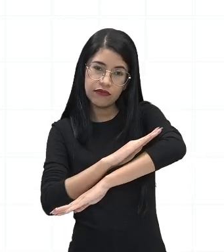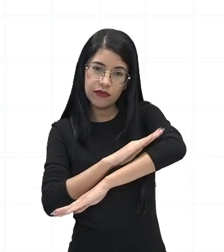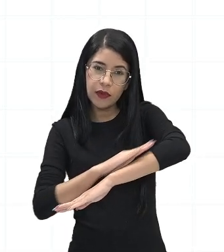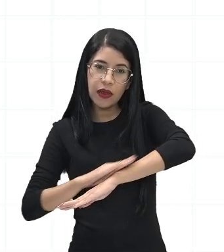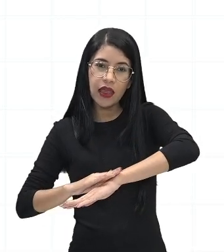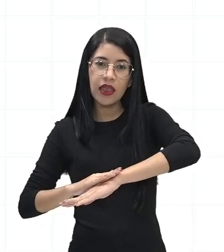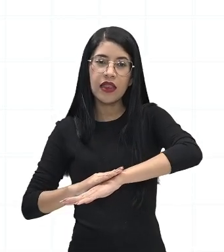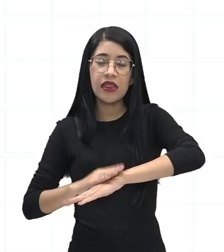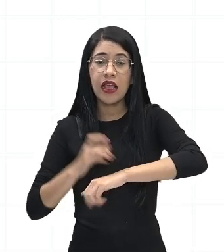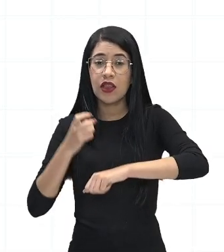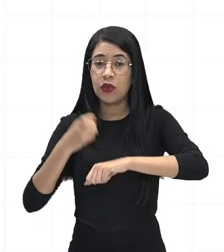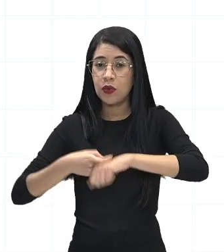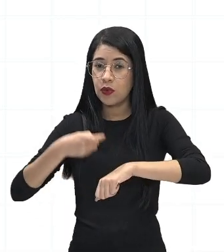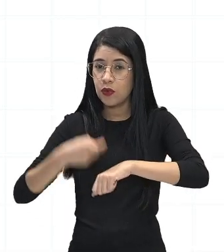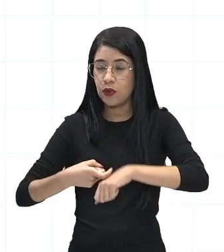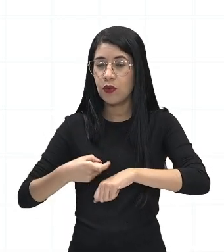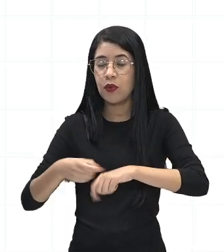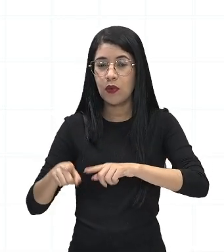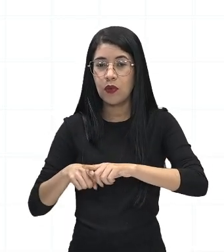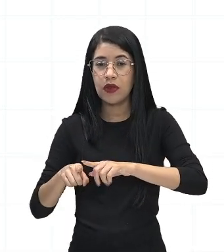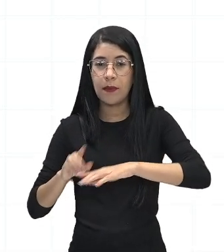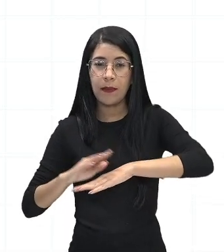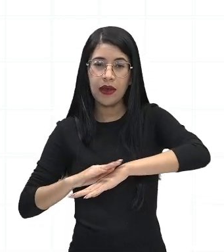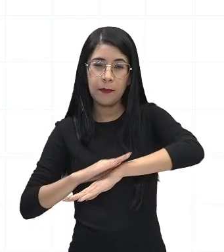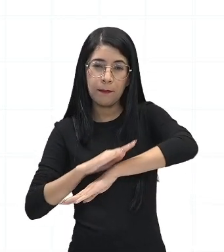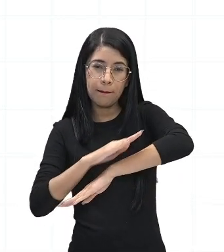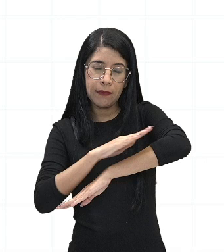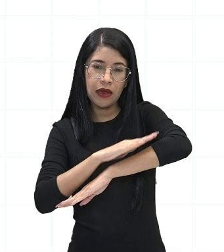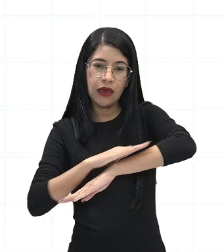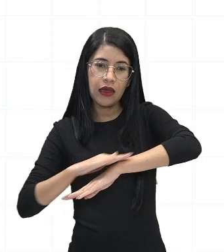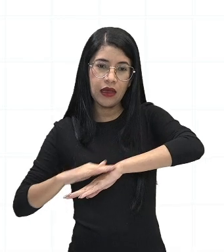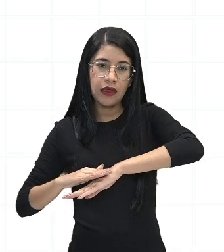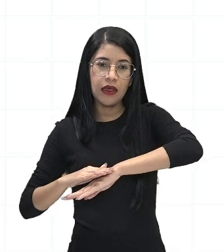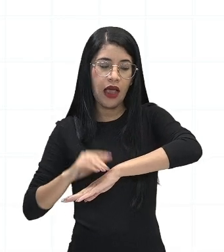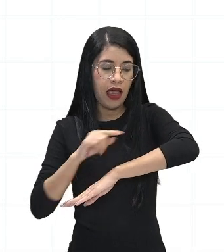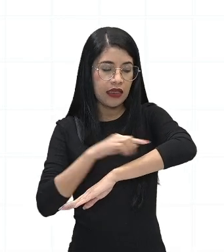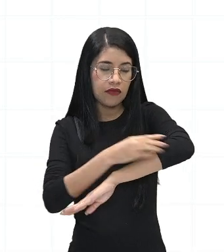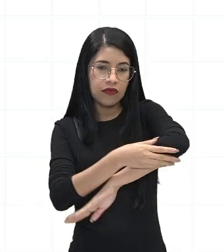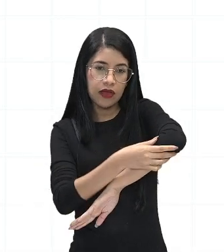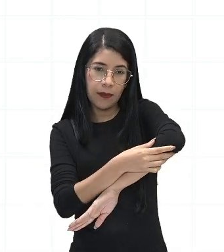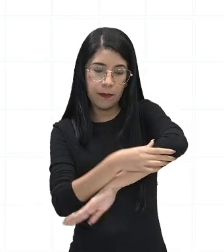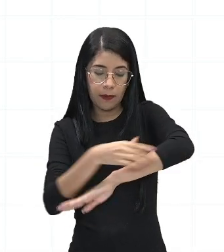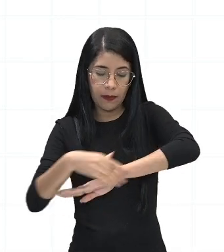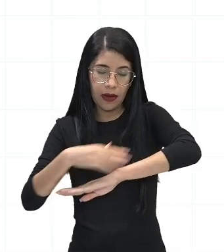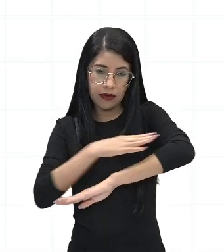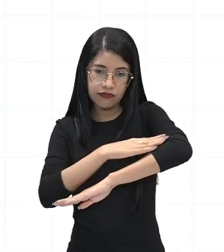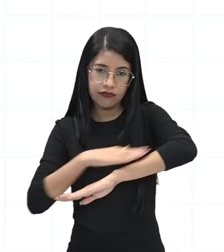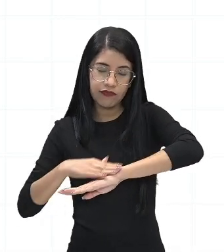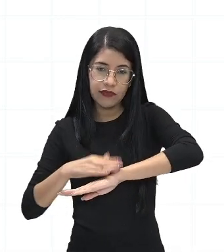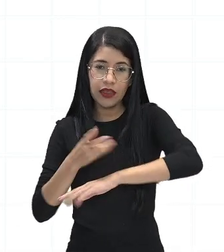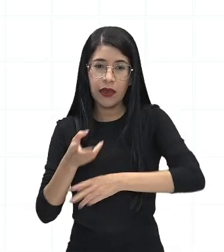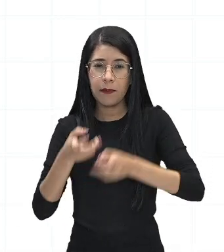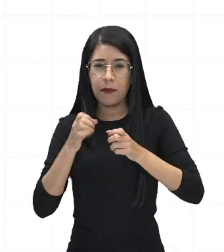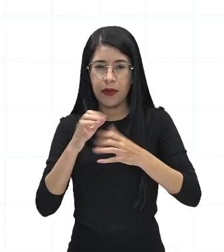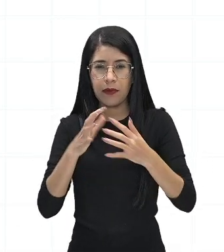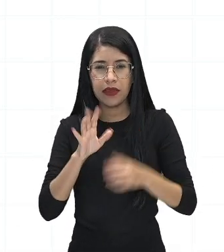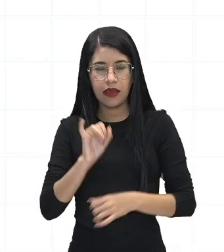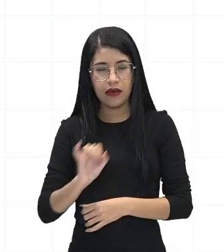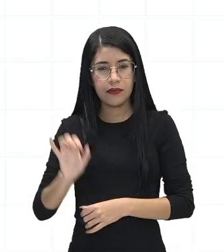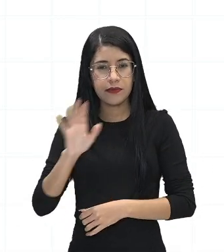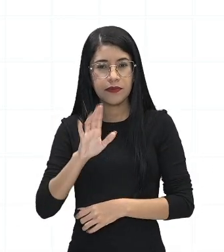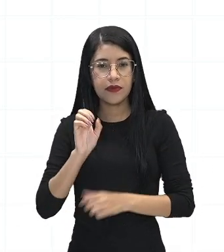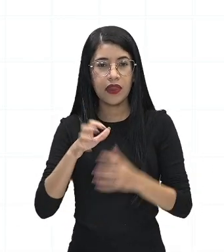vai ser rígida e elevada em uma de suas extremidades. Você está observando aí no caso, olha,